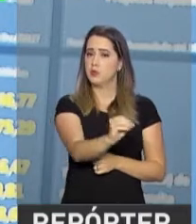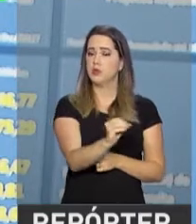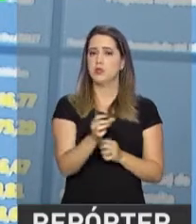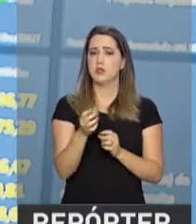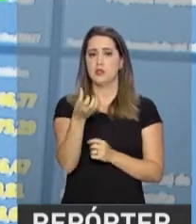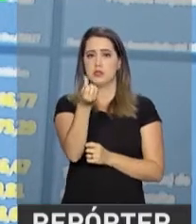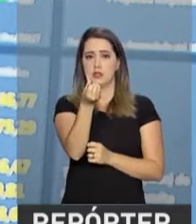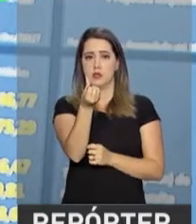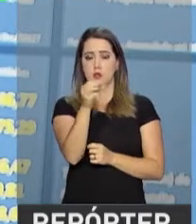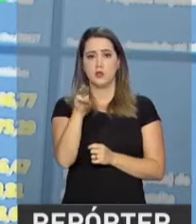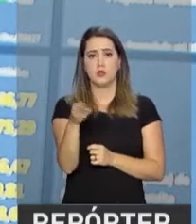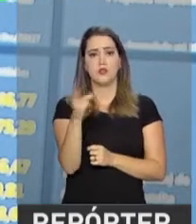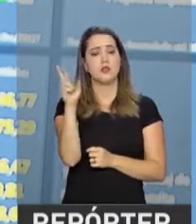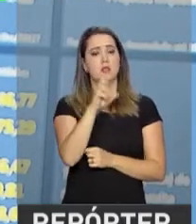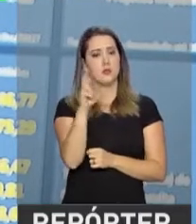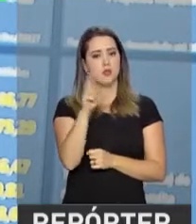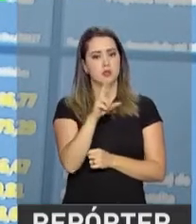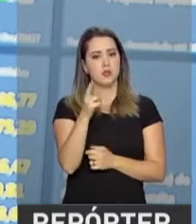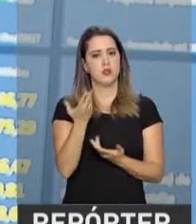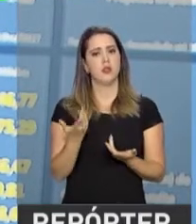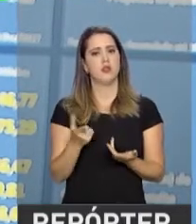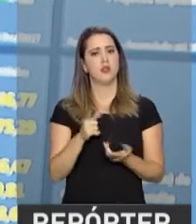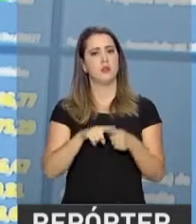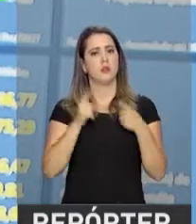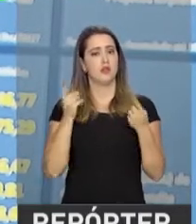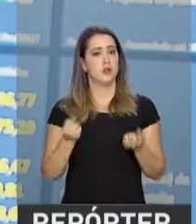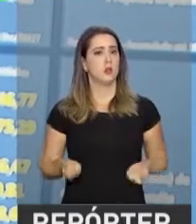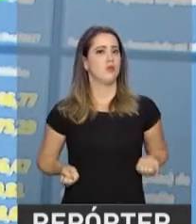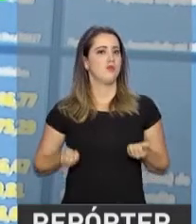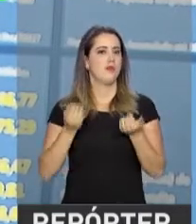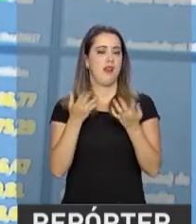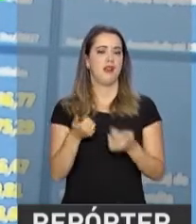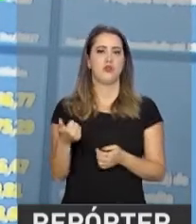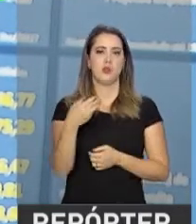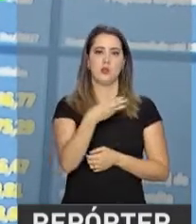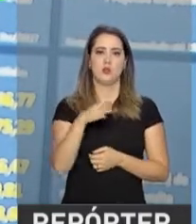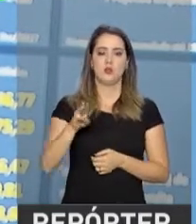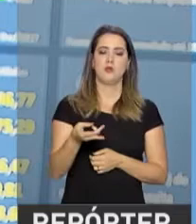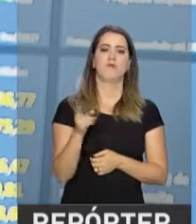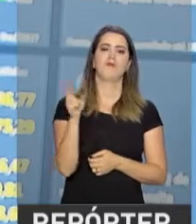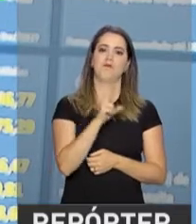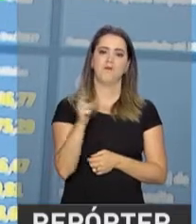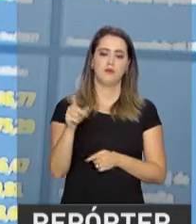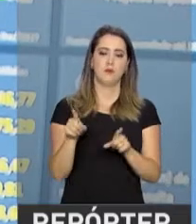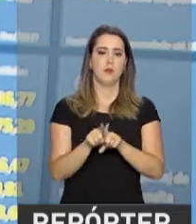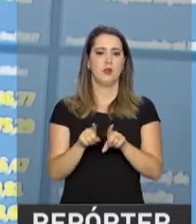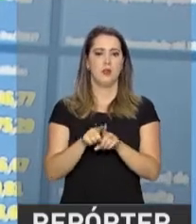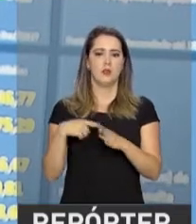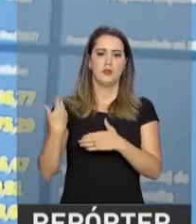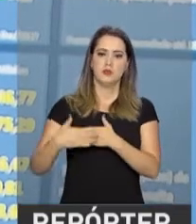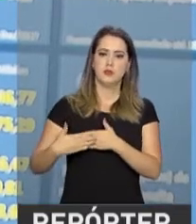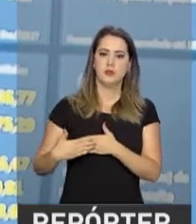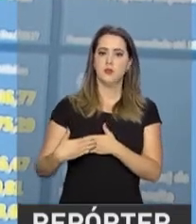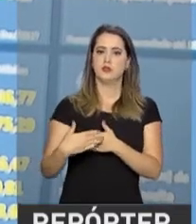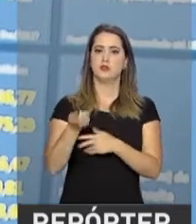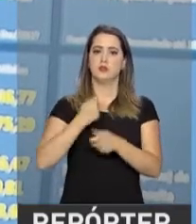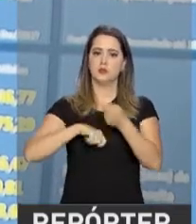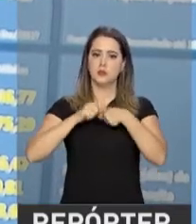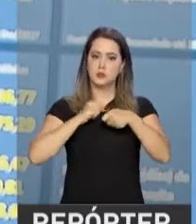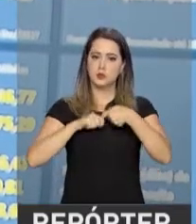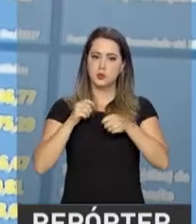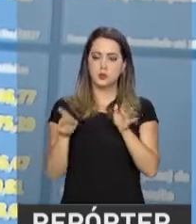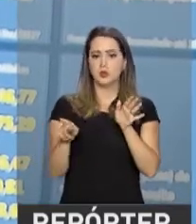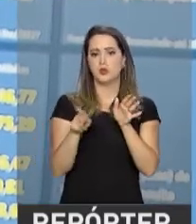logístico de 13 milhões de reais é isso que está sendo economizado já de partida além daquilo que vier a ser economizado no